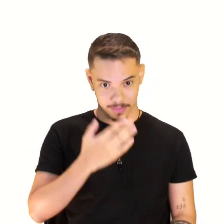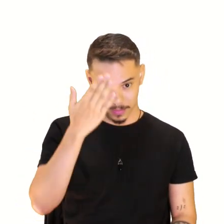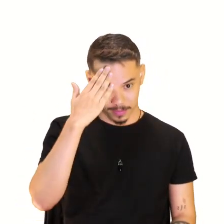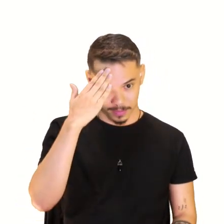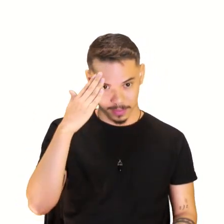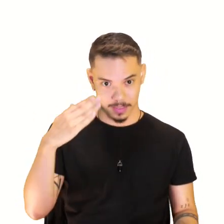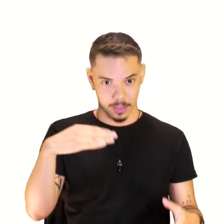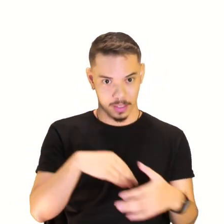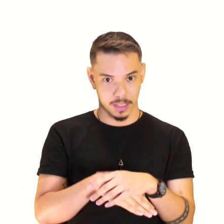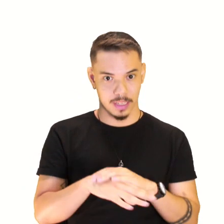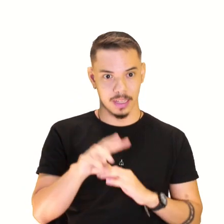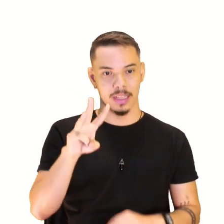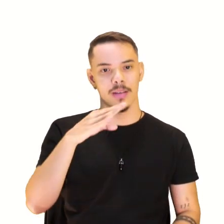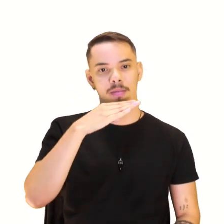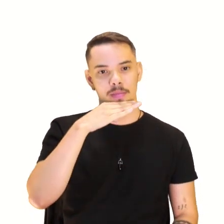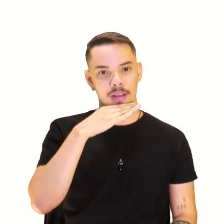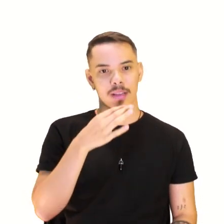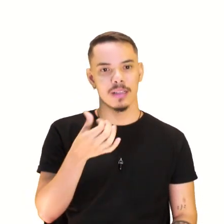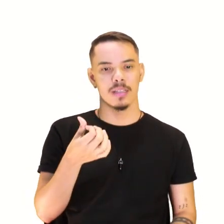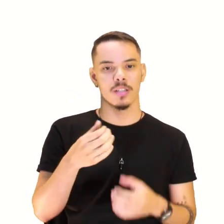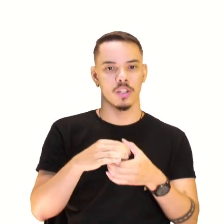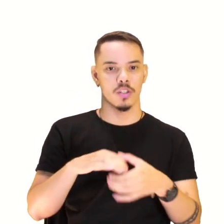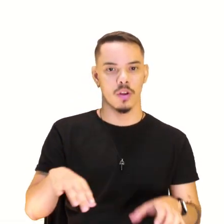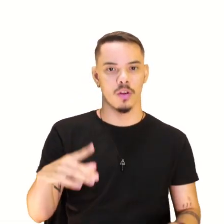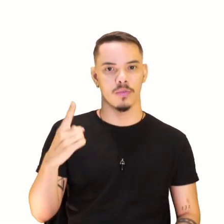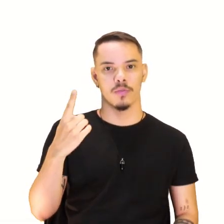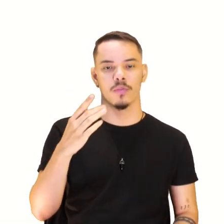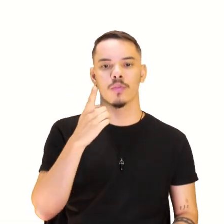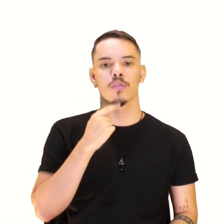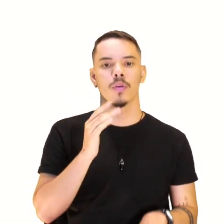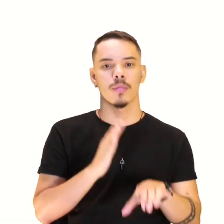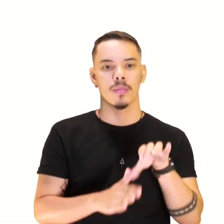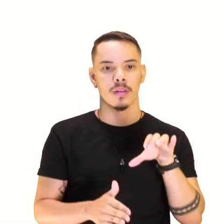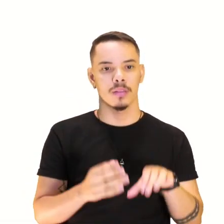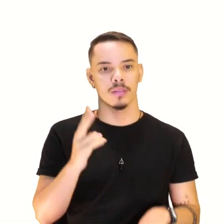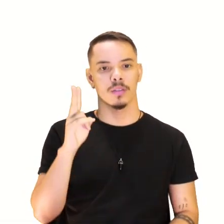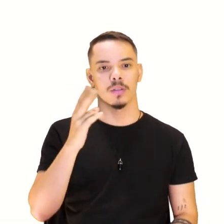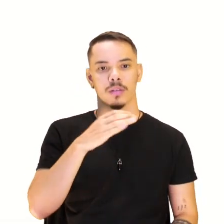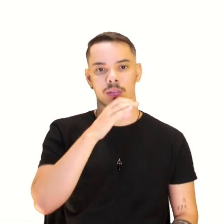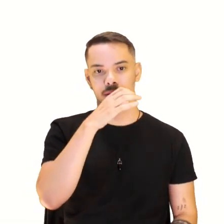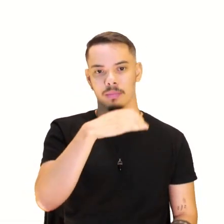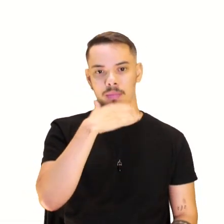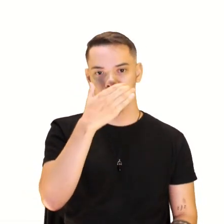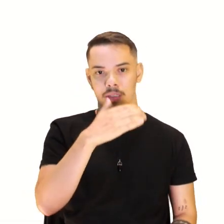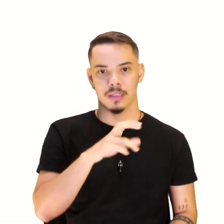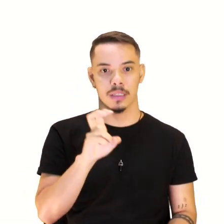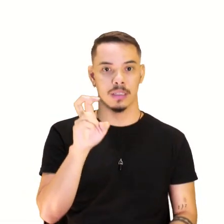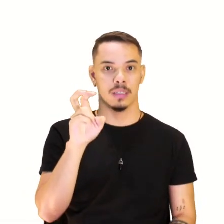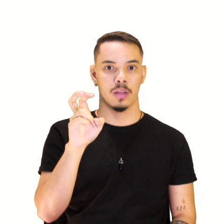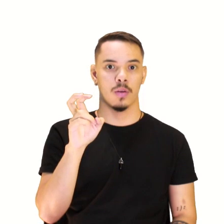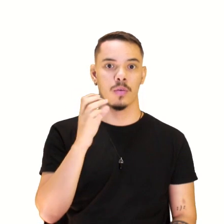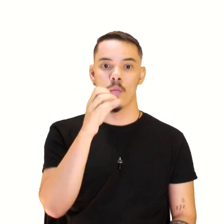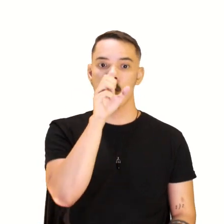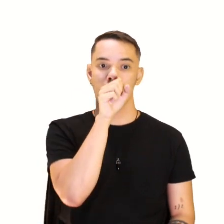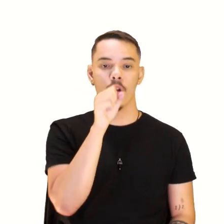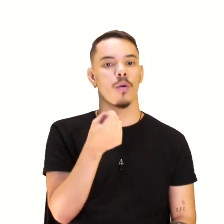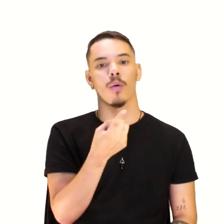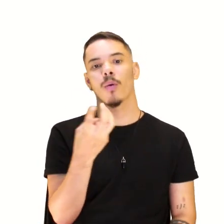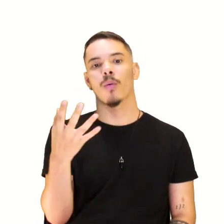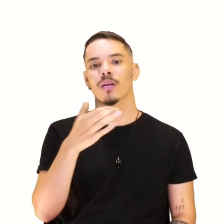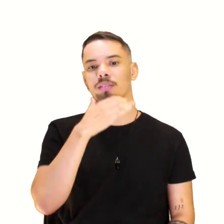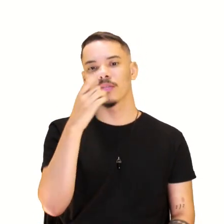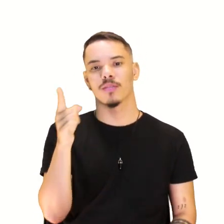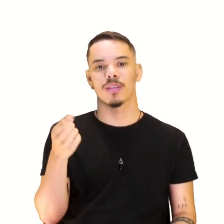3 mangas, 6 ovos, 1 tomate, 2 maçãs e 5 laranjas. Quantas frutas